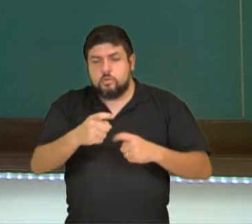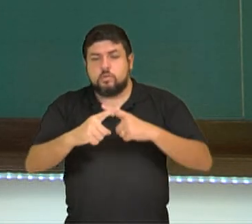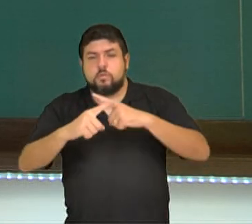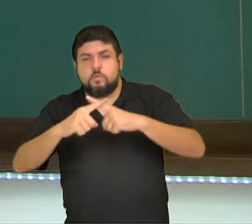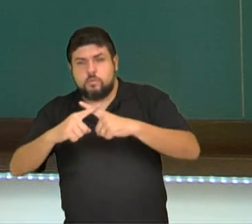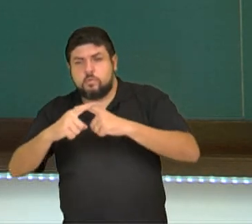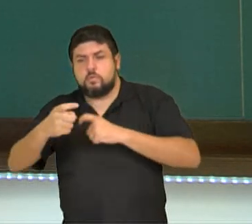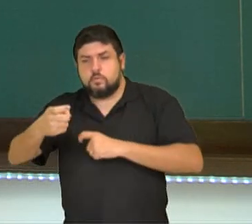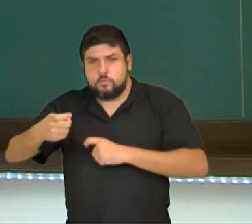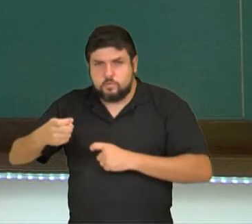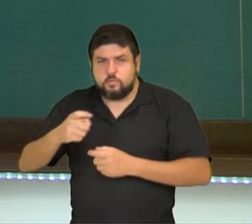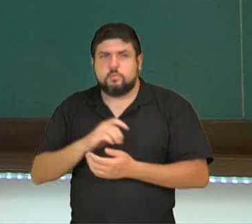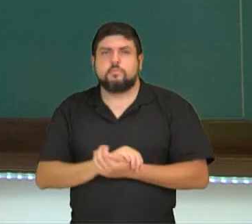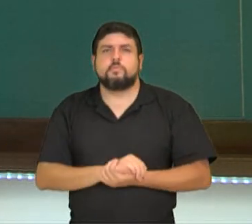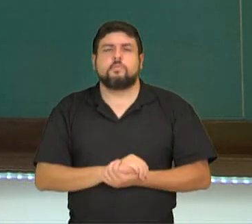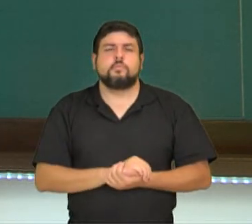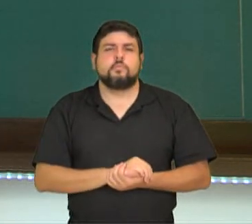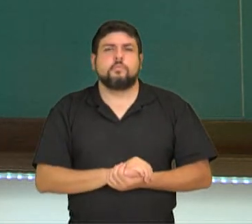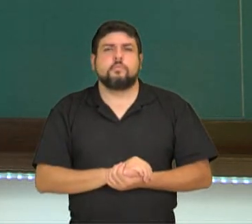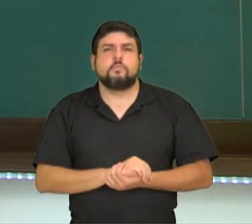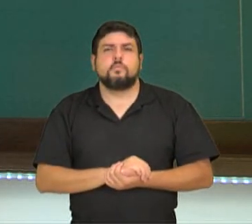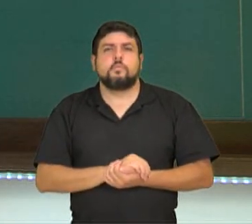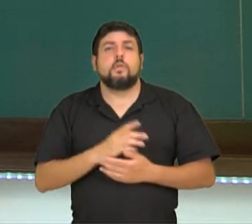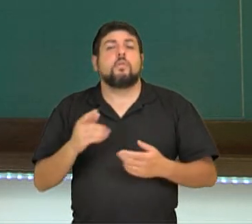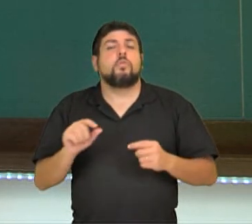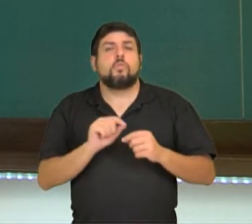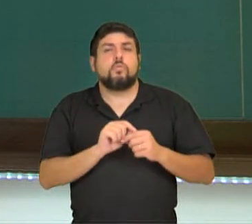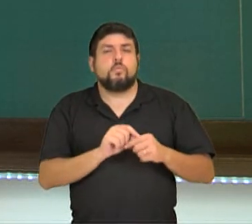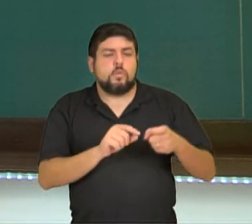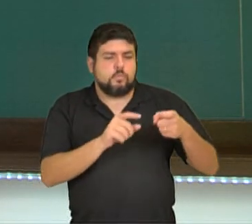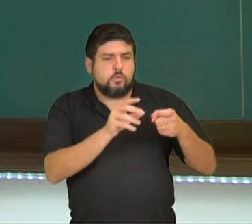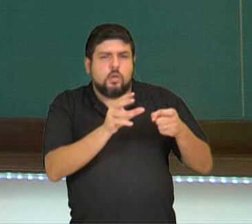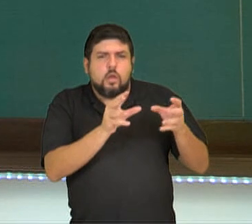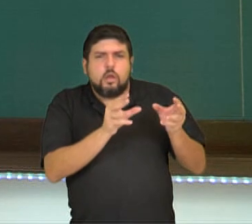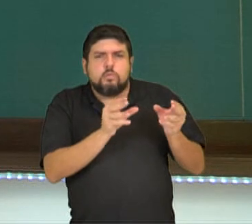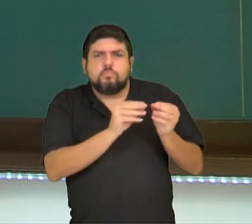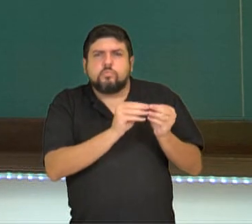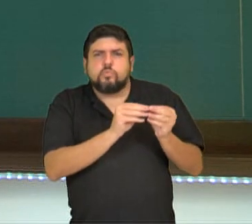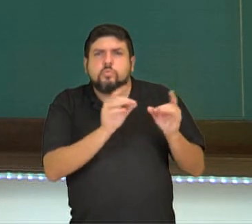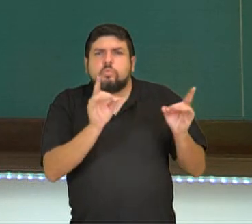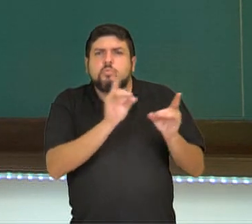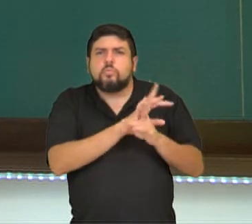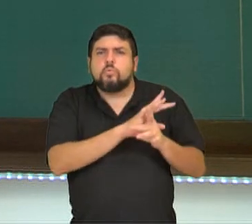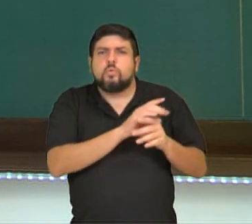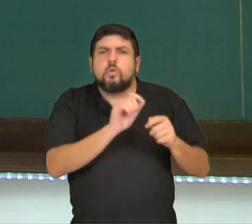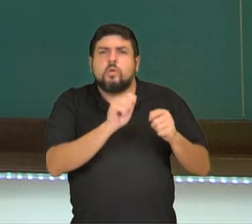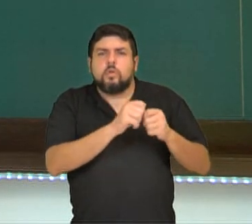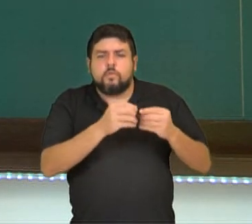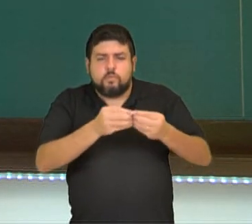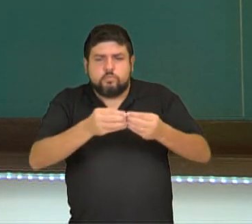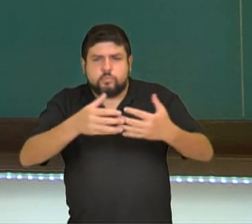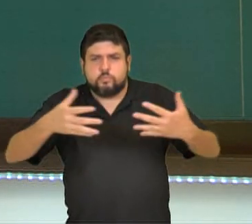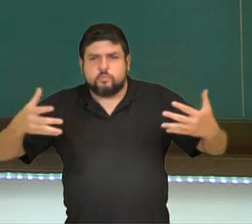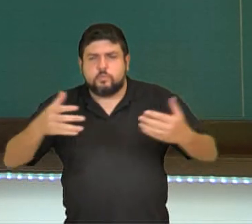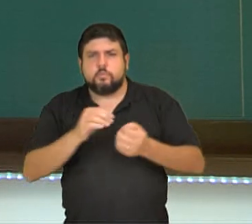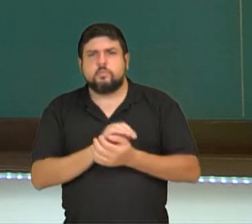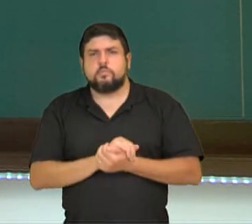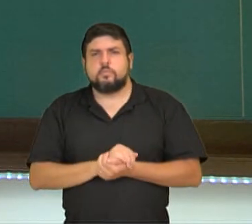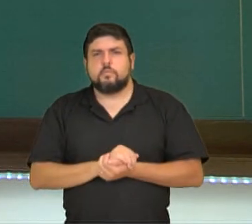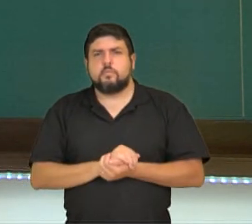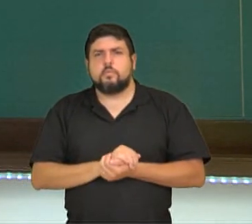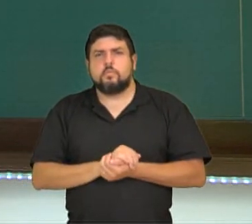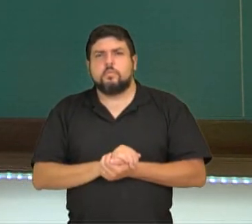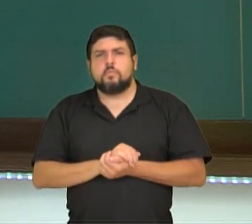Você fatorou, ok? Você desfez aquela potência transformando numa quantia de vezes. E o que é um y ao